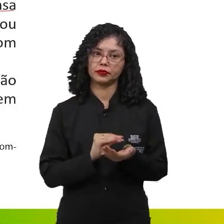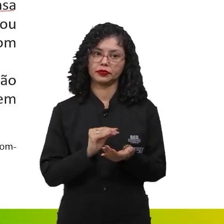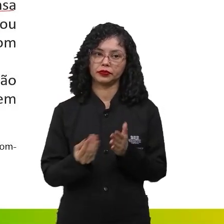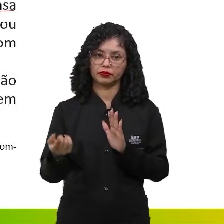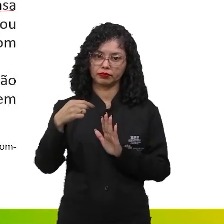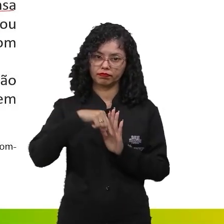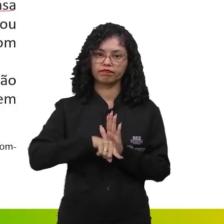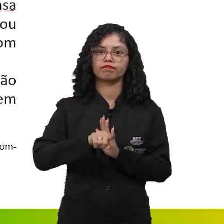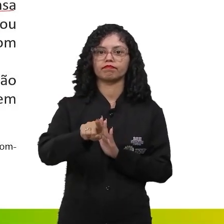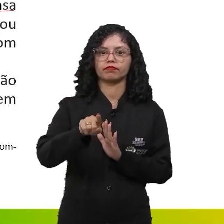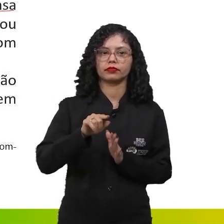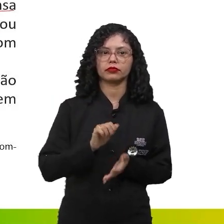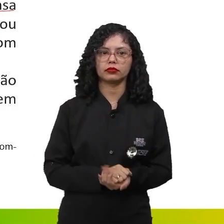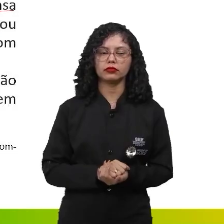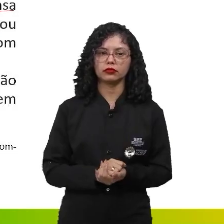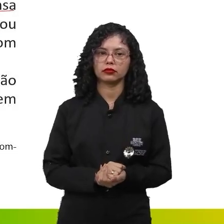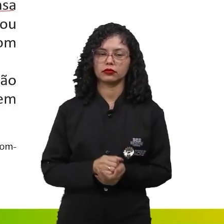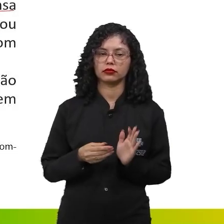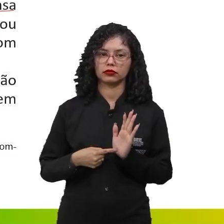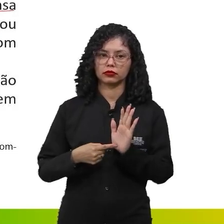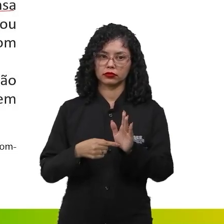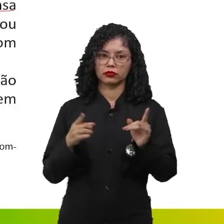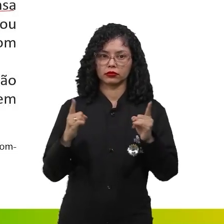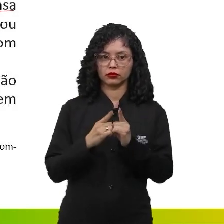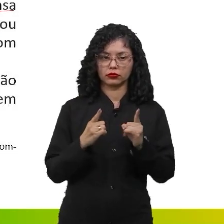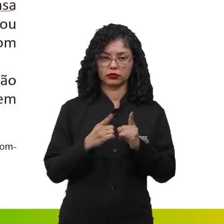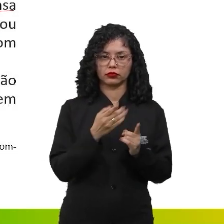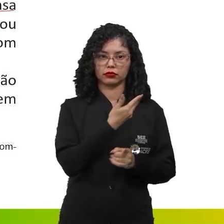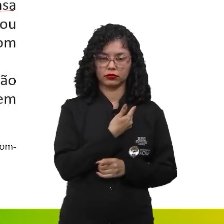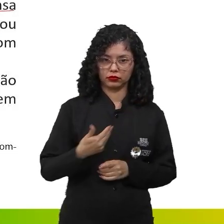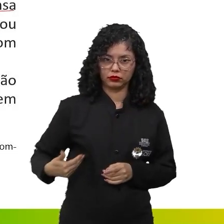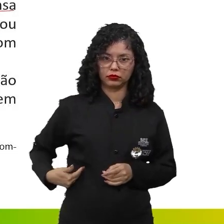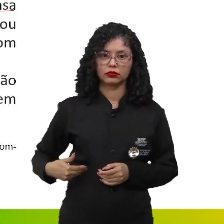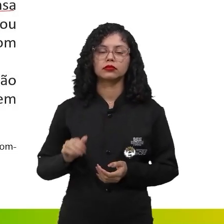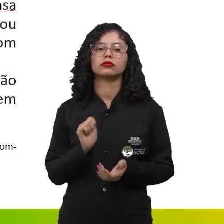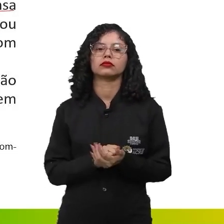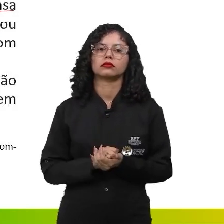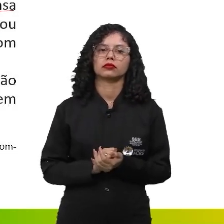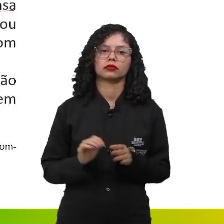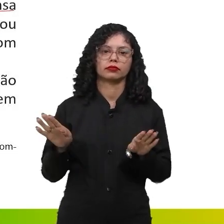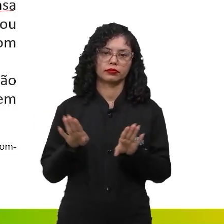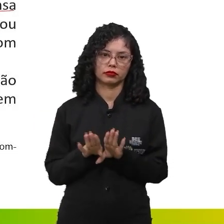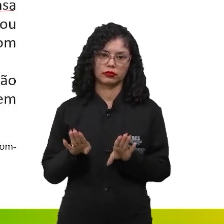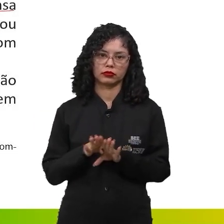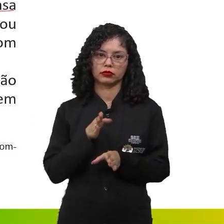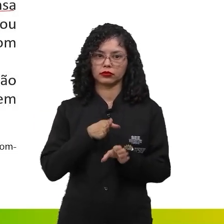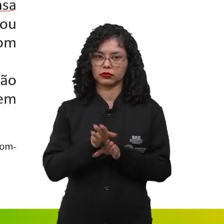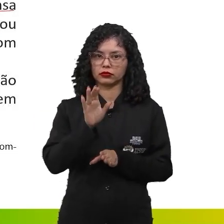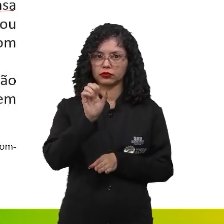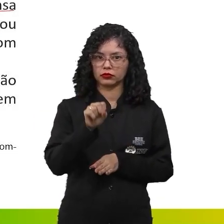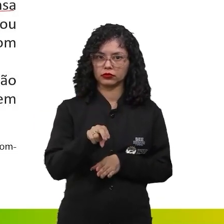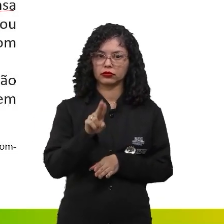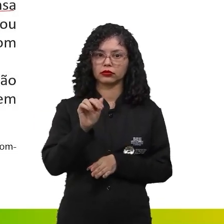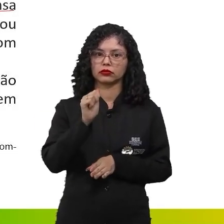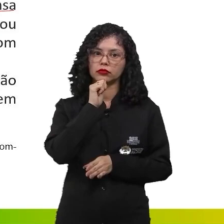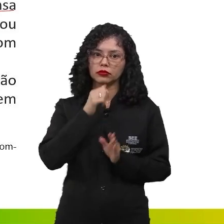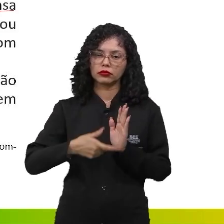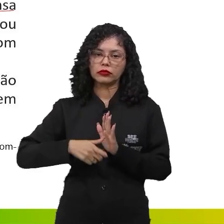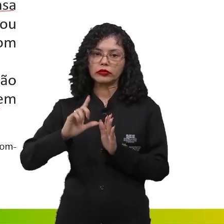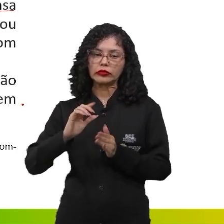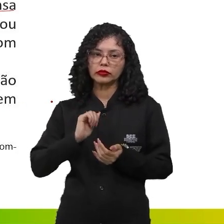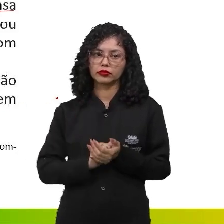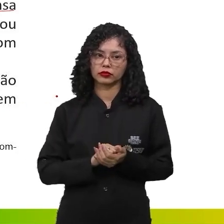sobre a credibilidade da imunização oferecida pelos serviços públicos também contribui para o